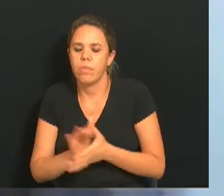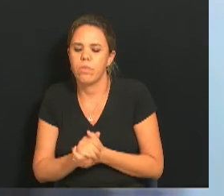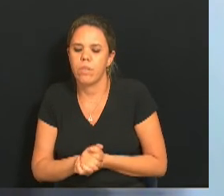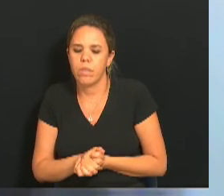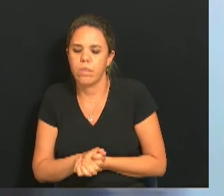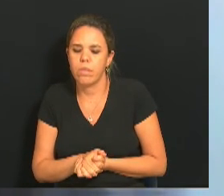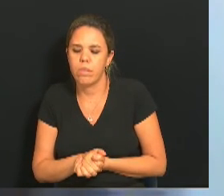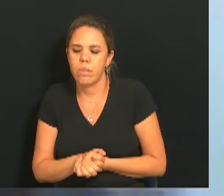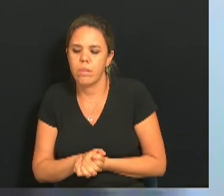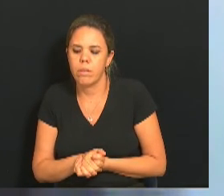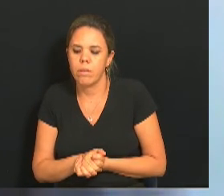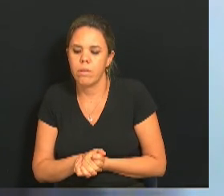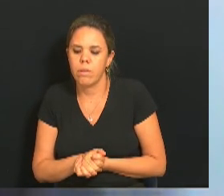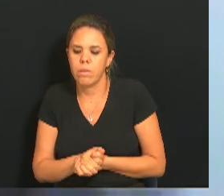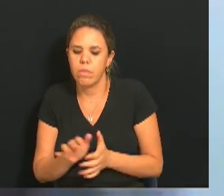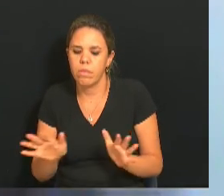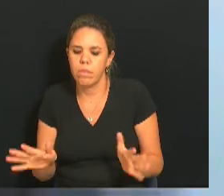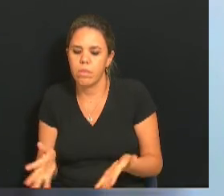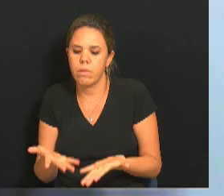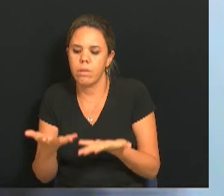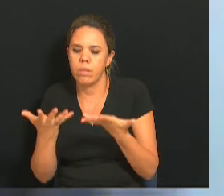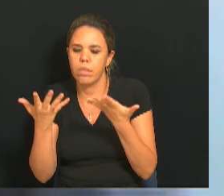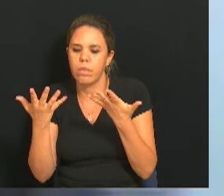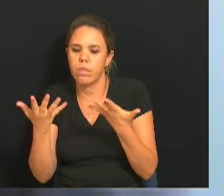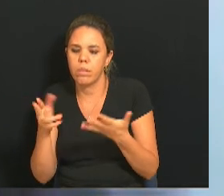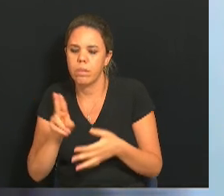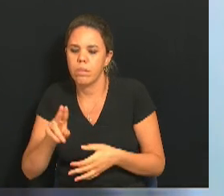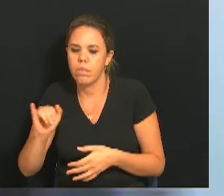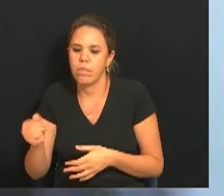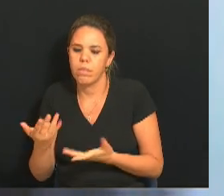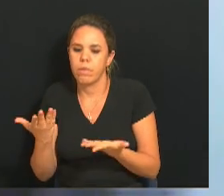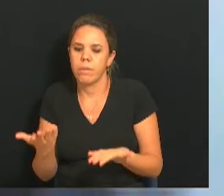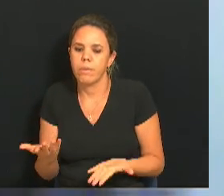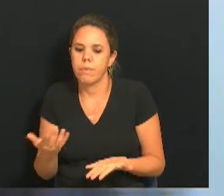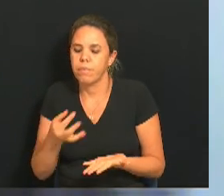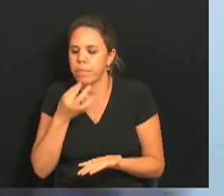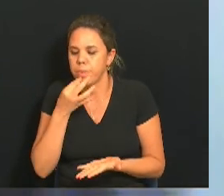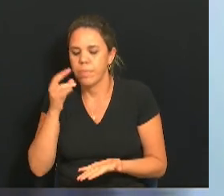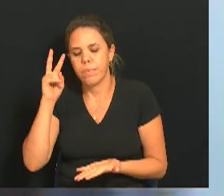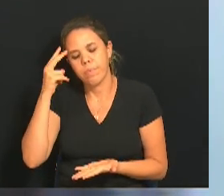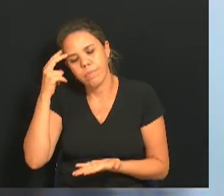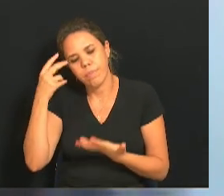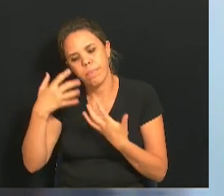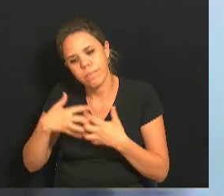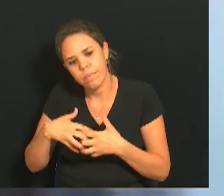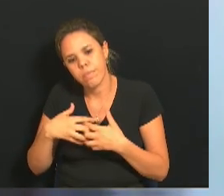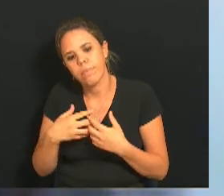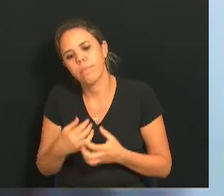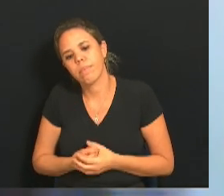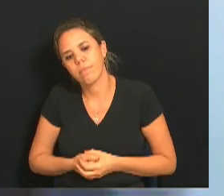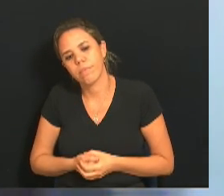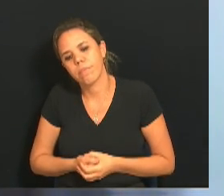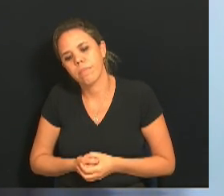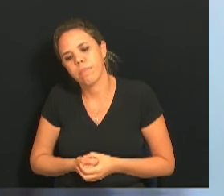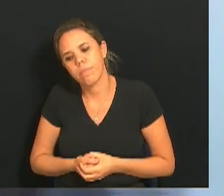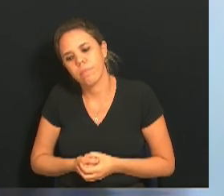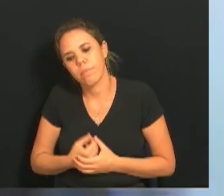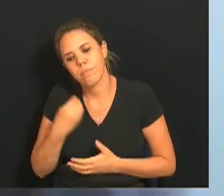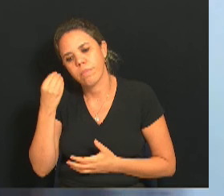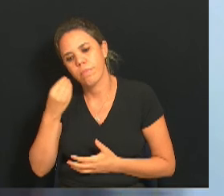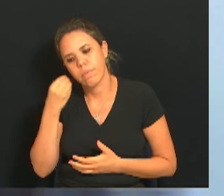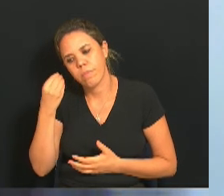esperado e estimulado que se utilize disso para que você vincule a discussão próprio conhecimento com